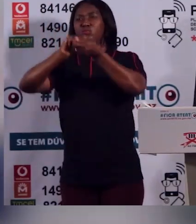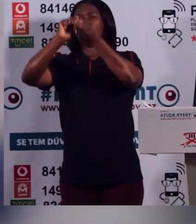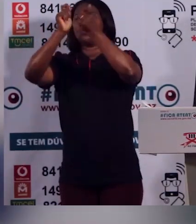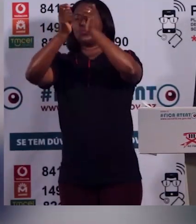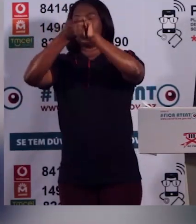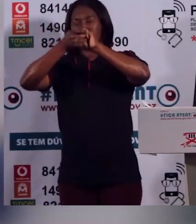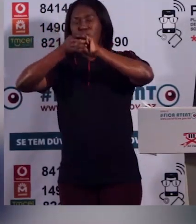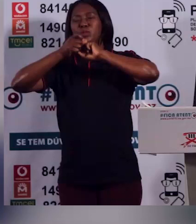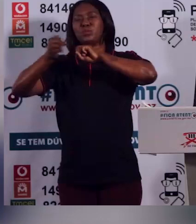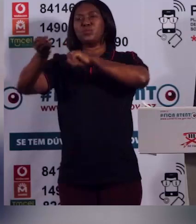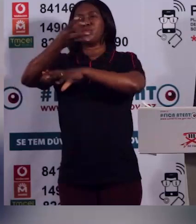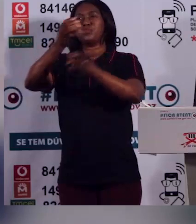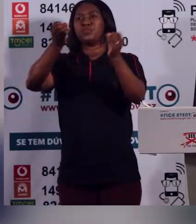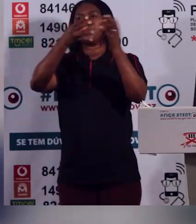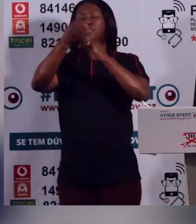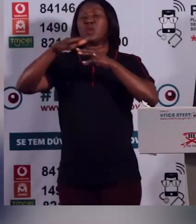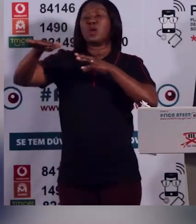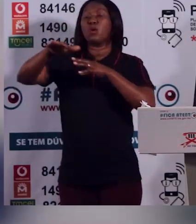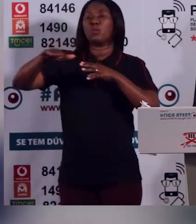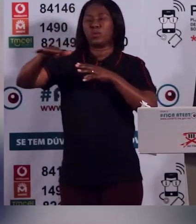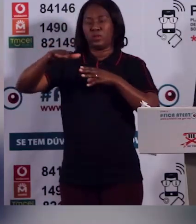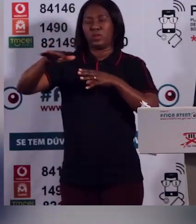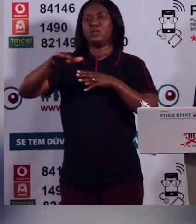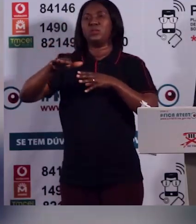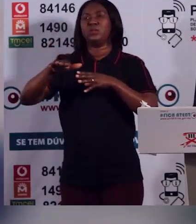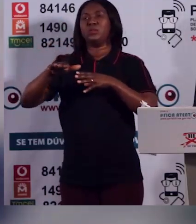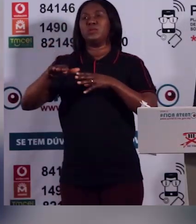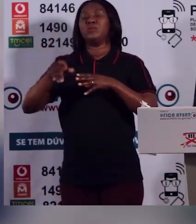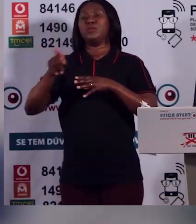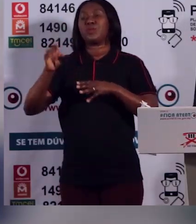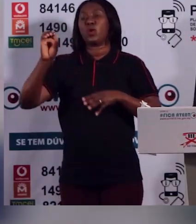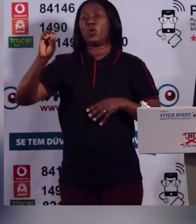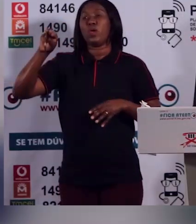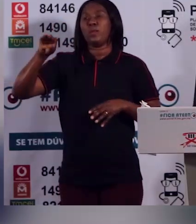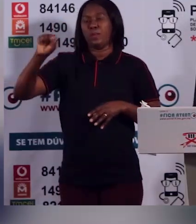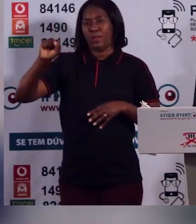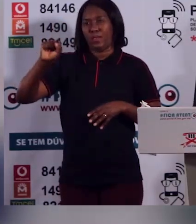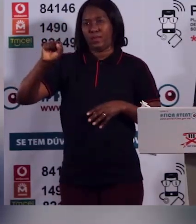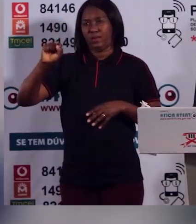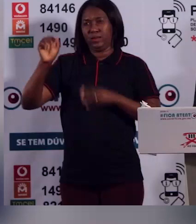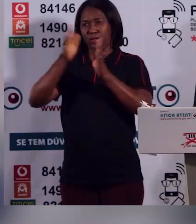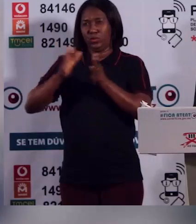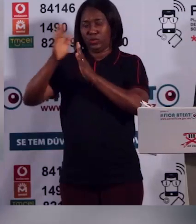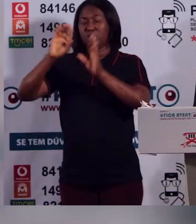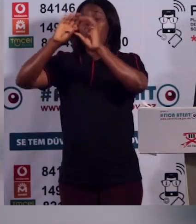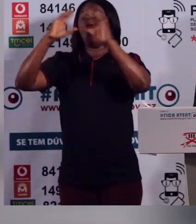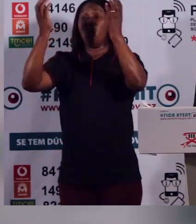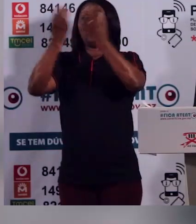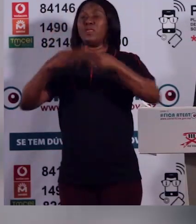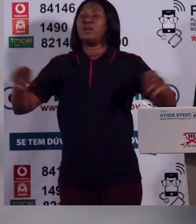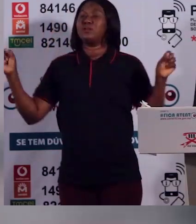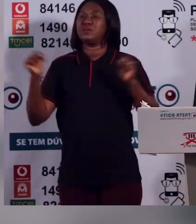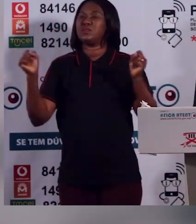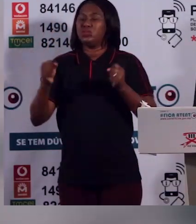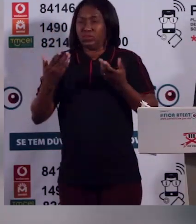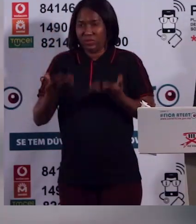de transmissão para a transmissão comunitária. Então, a Organização Mundial da Saúde, neste mês de julho, passou